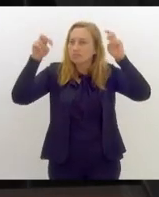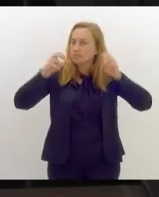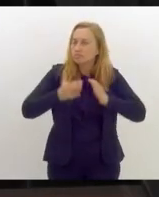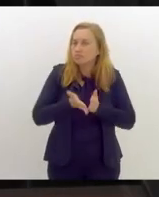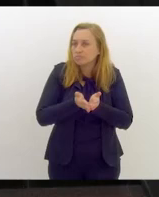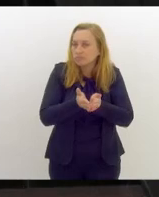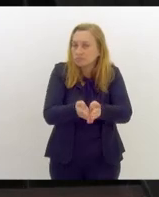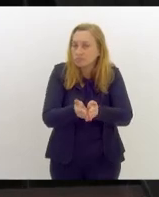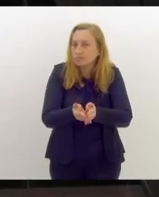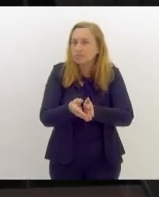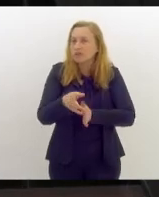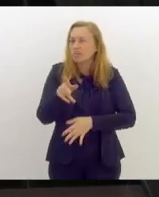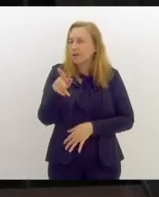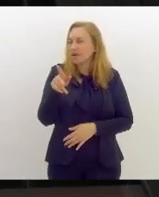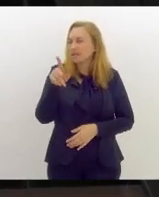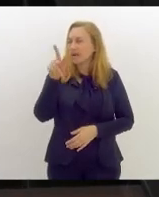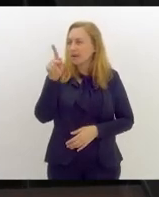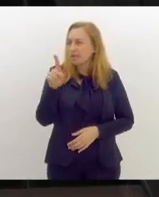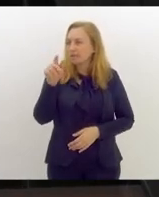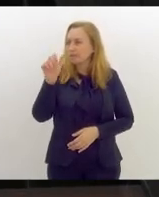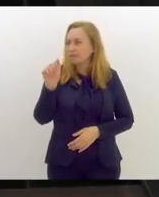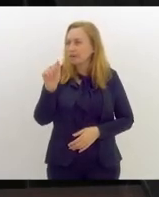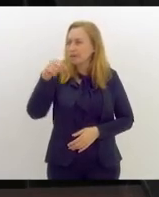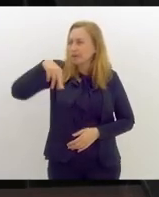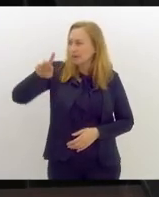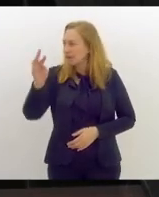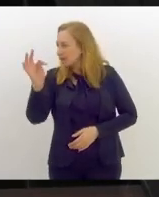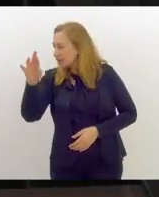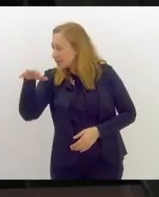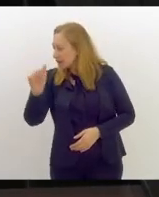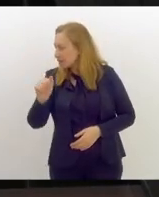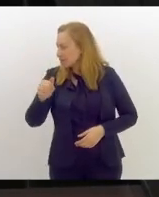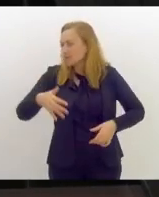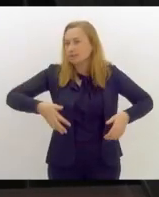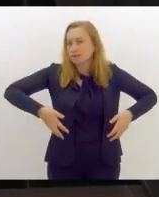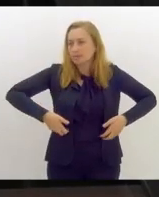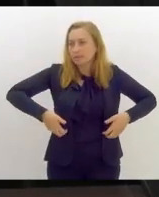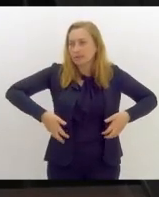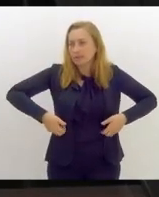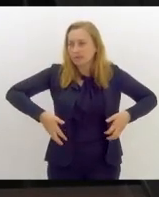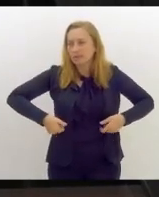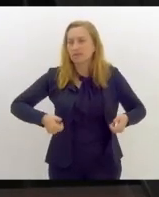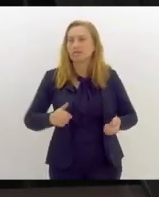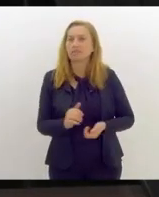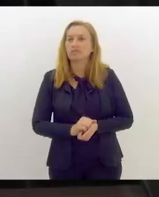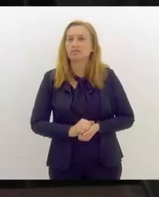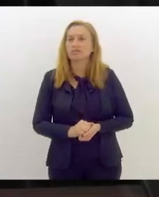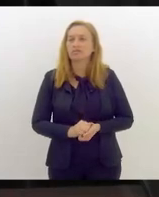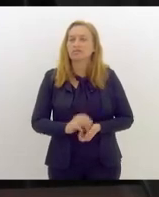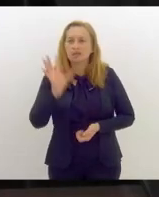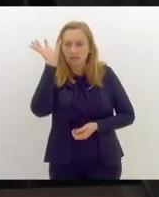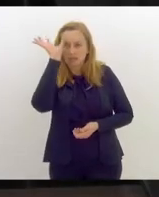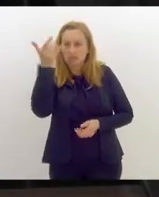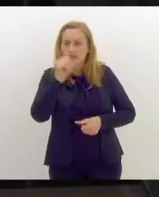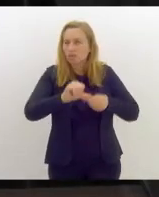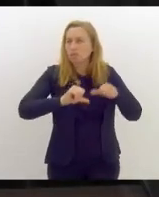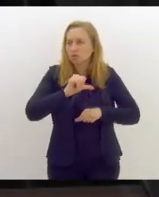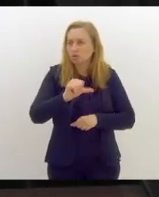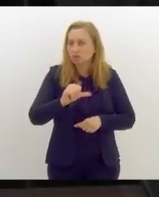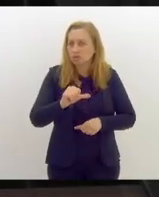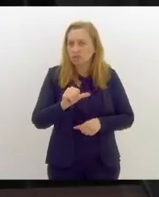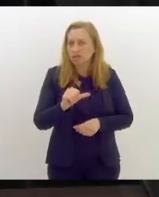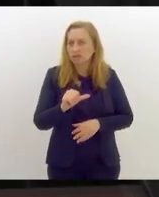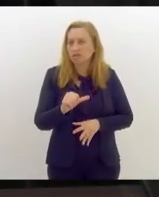impactar porque de uma hora para outra concessionária resolveu alterar de forma